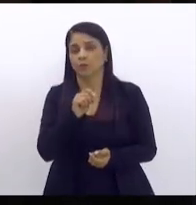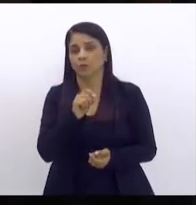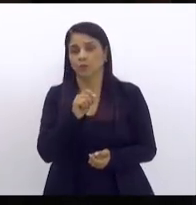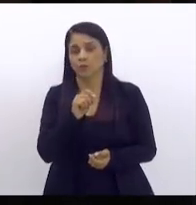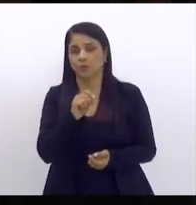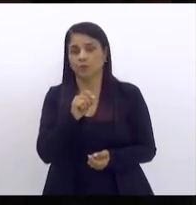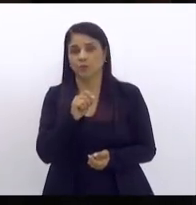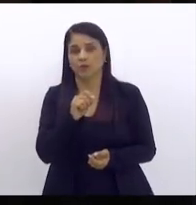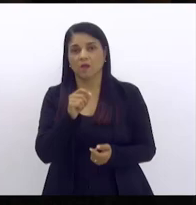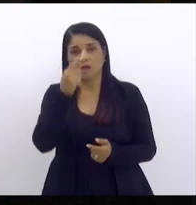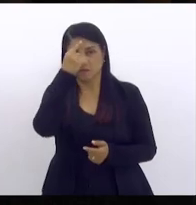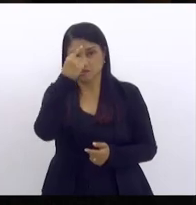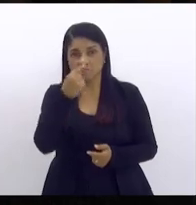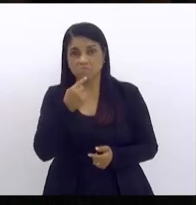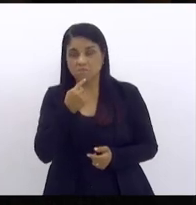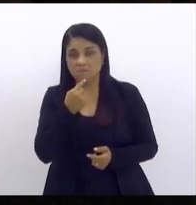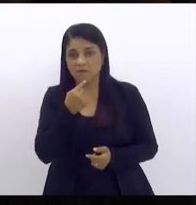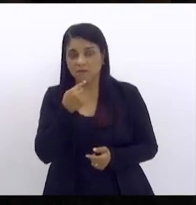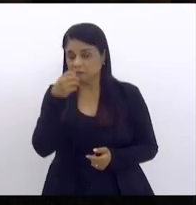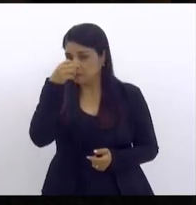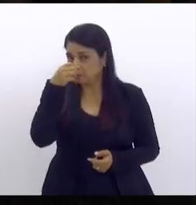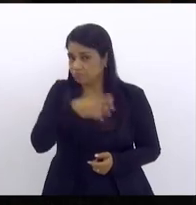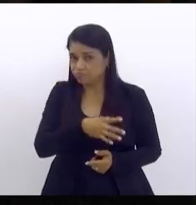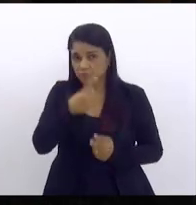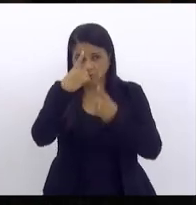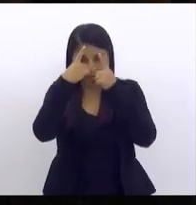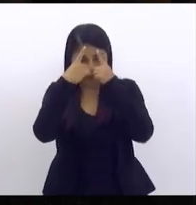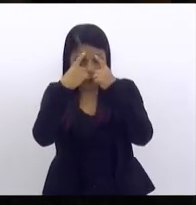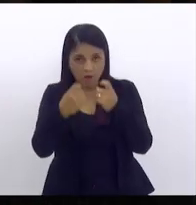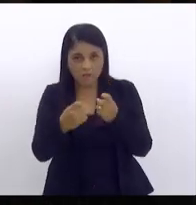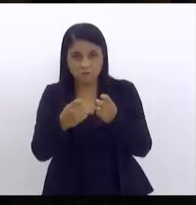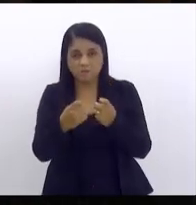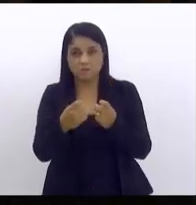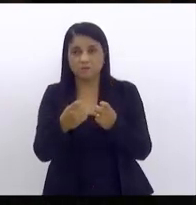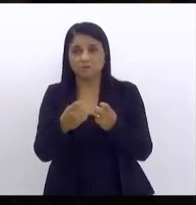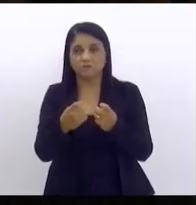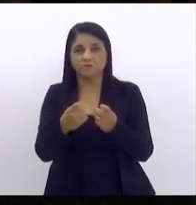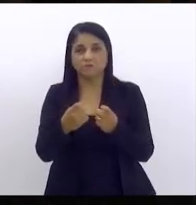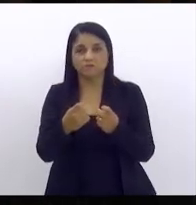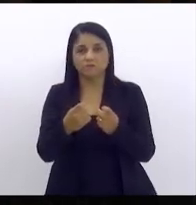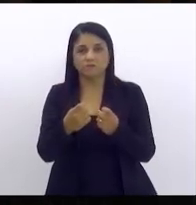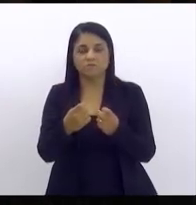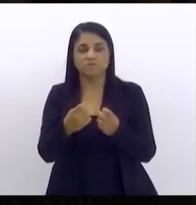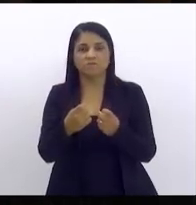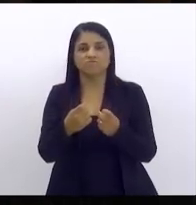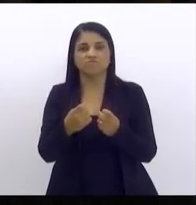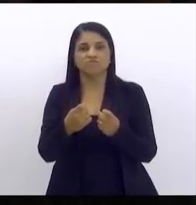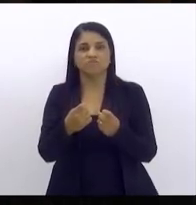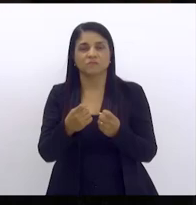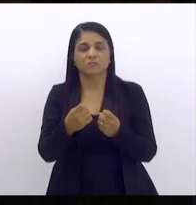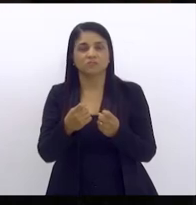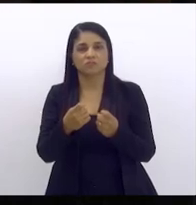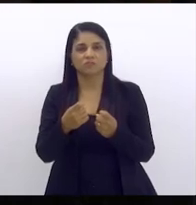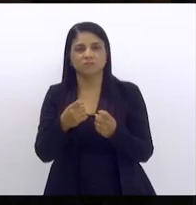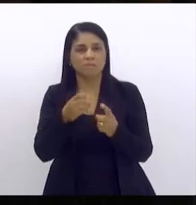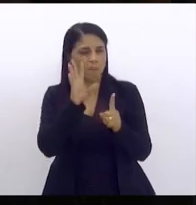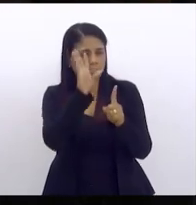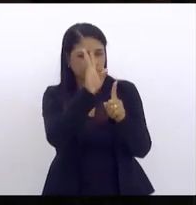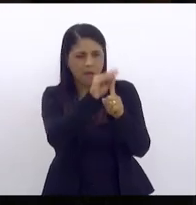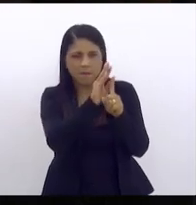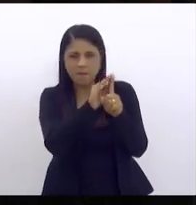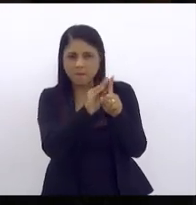exatamente as imagens absurdas e violentas de importunação sexual